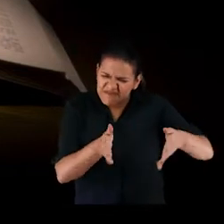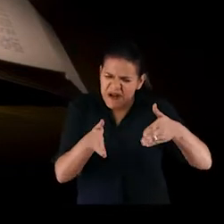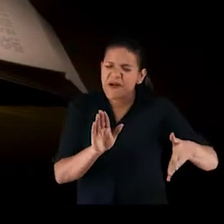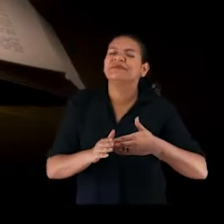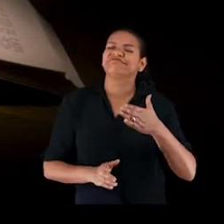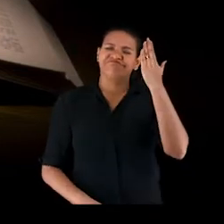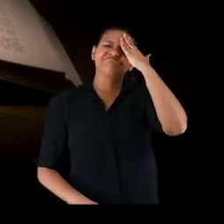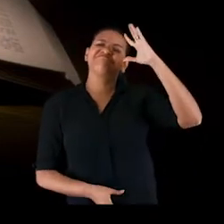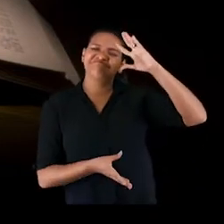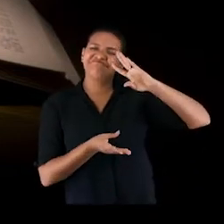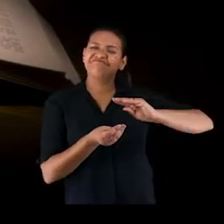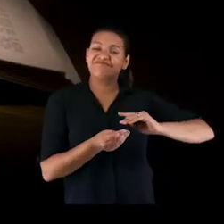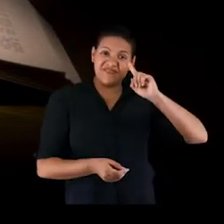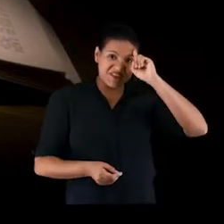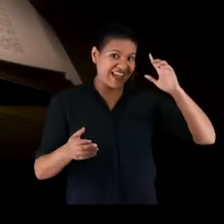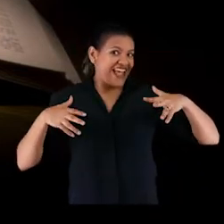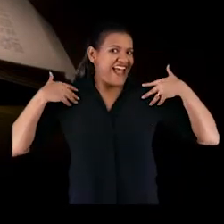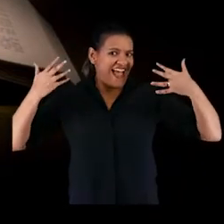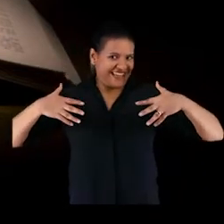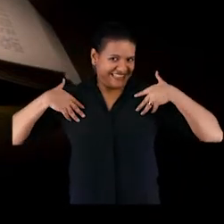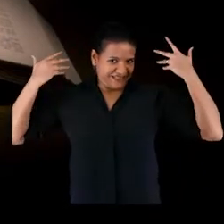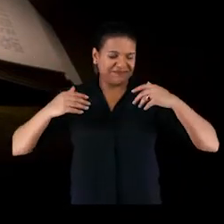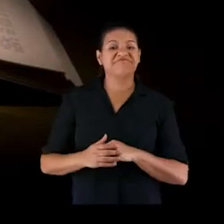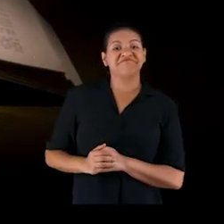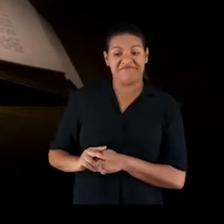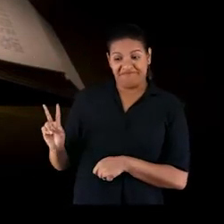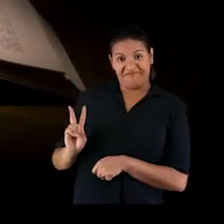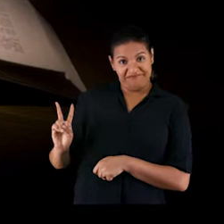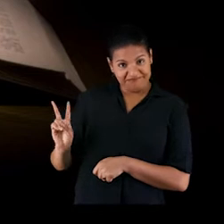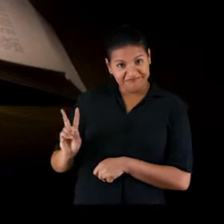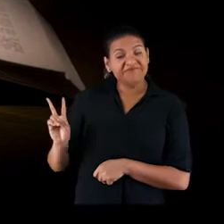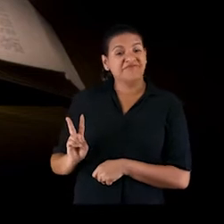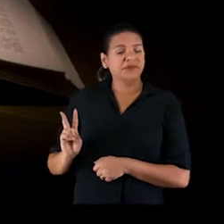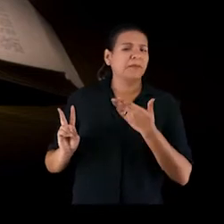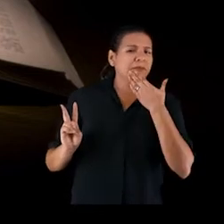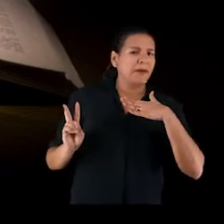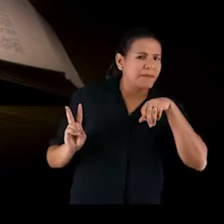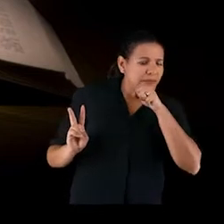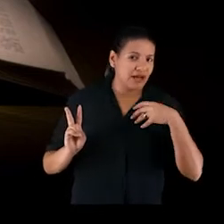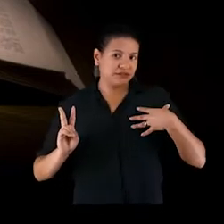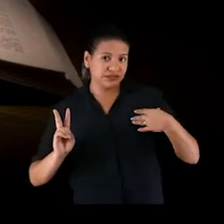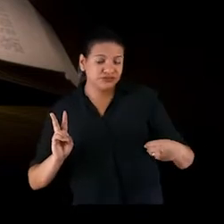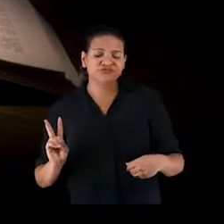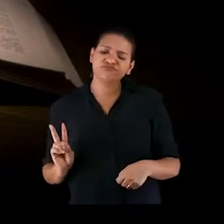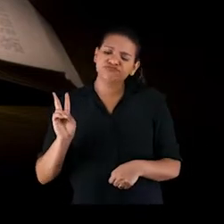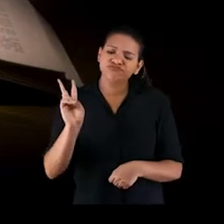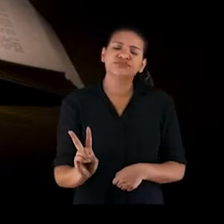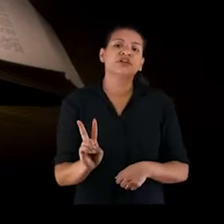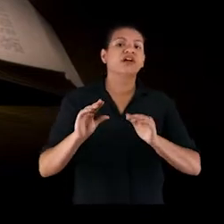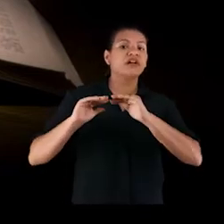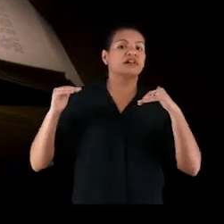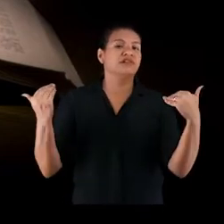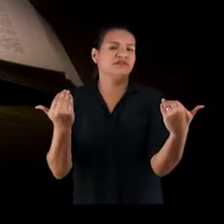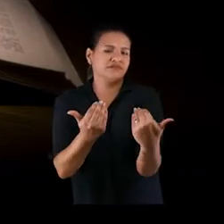seria pontilhado de alegrias. Iam de trem para o estádio. Os gritos, o papel picado e a nuvem de